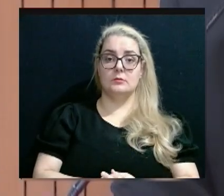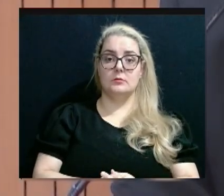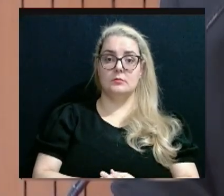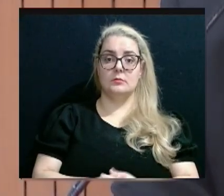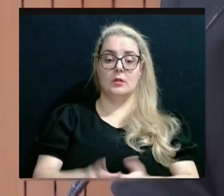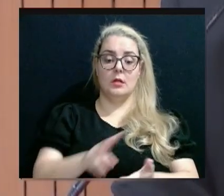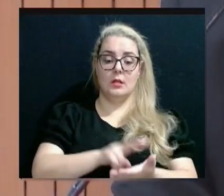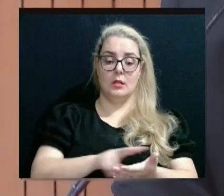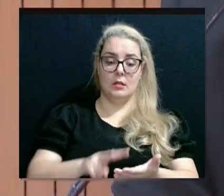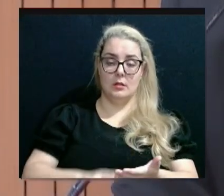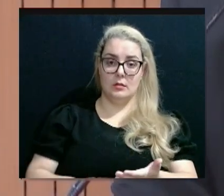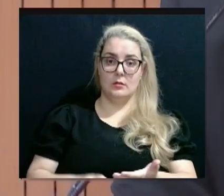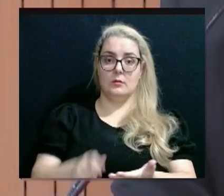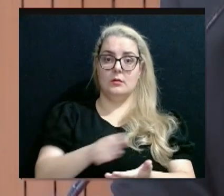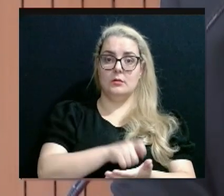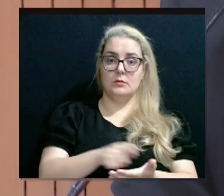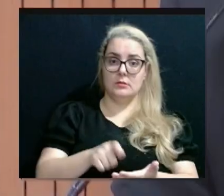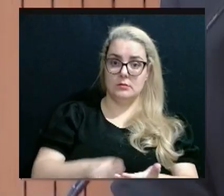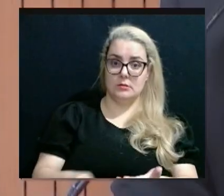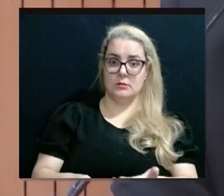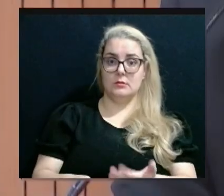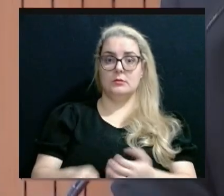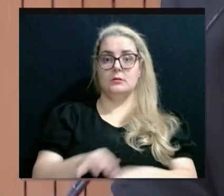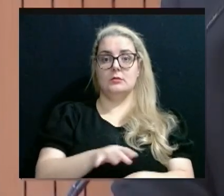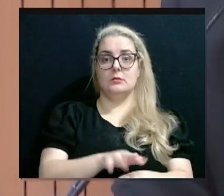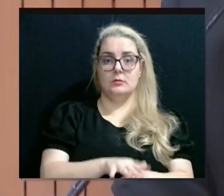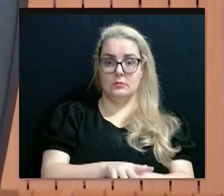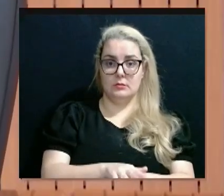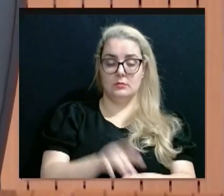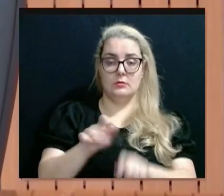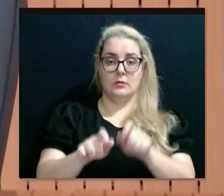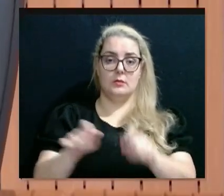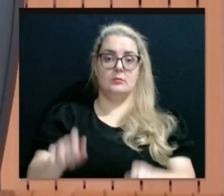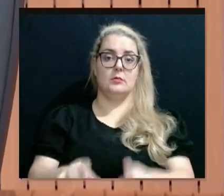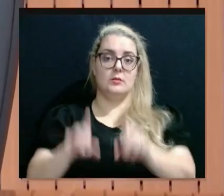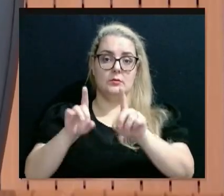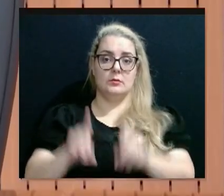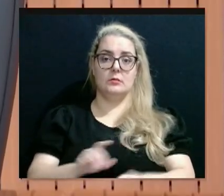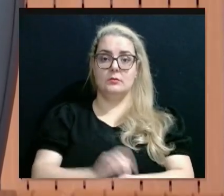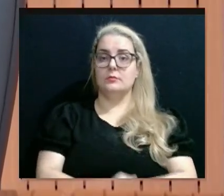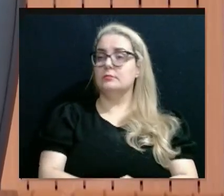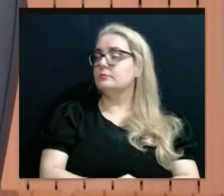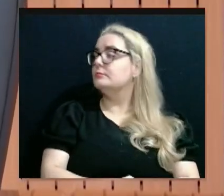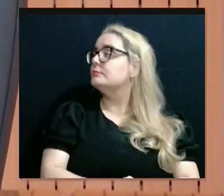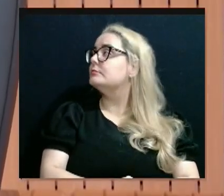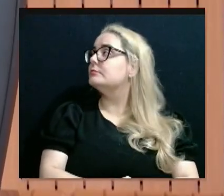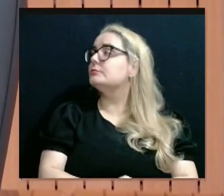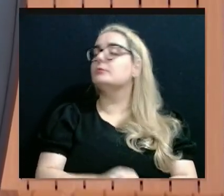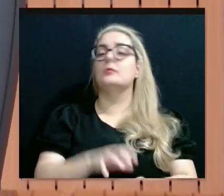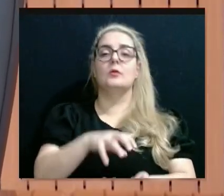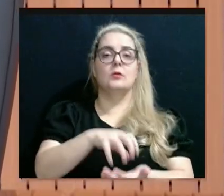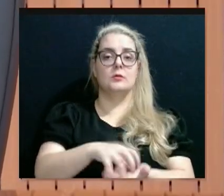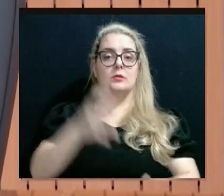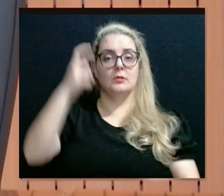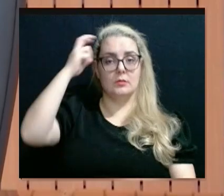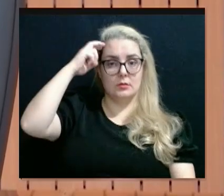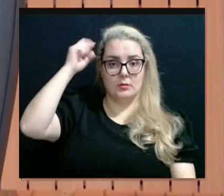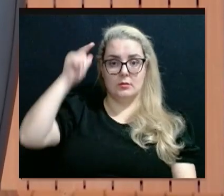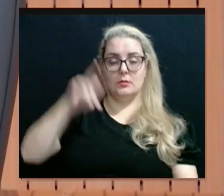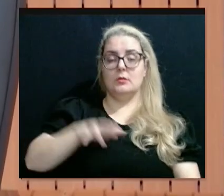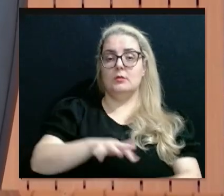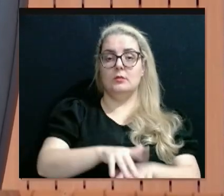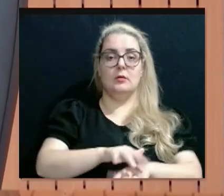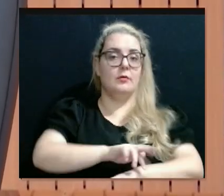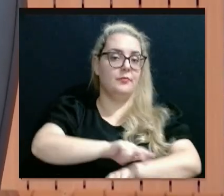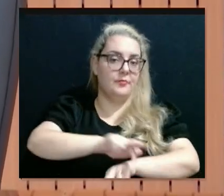leitura, dessa escrita para a pessoa com deficiência. No Centro Cultural Luiz Braille, hoje, nós temos várias atividades.